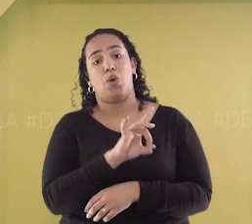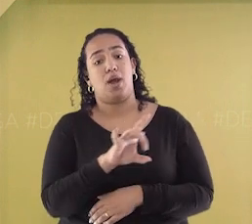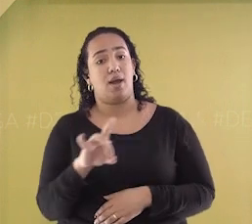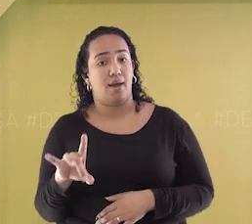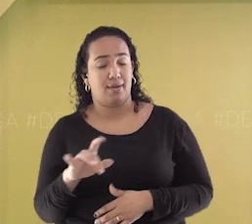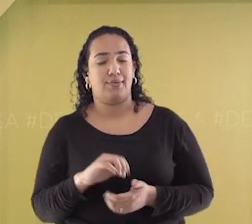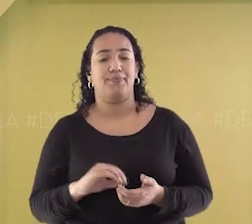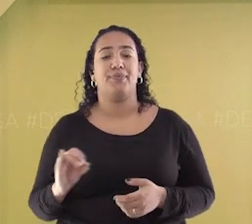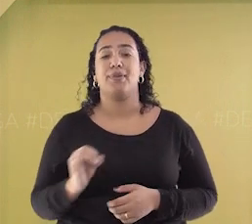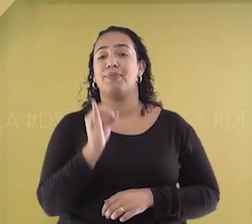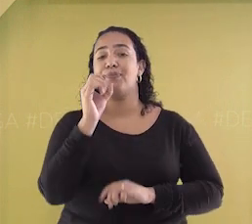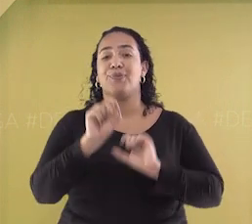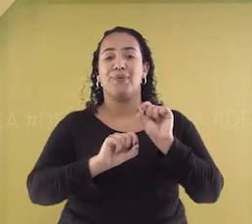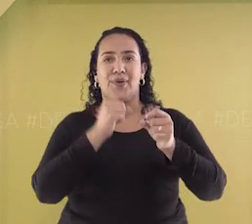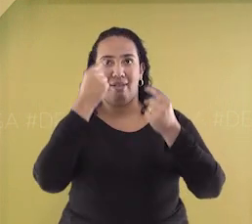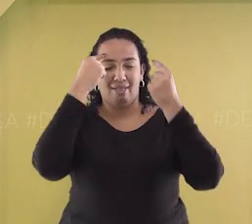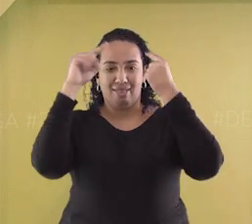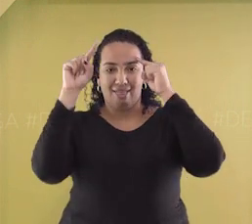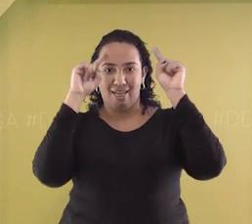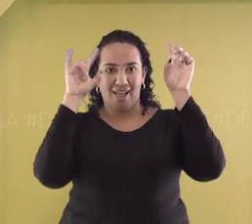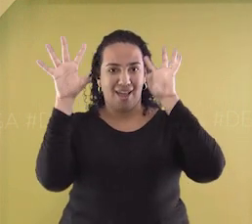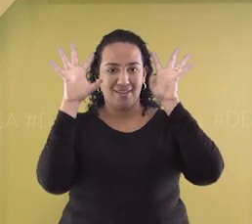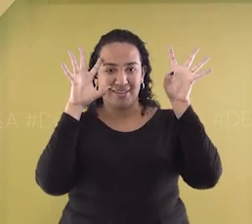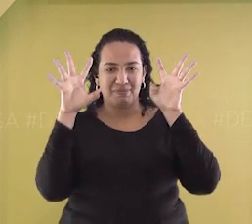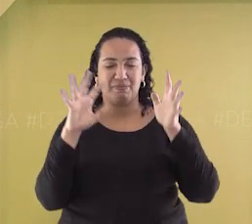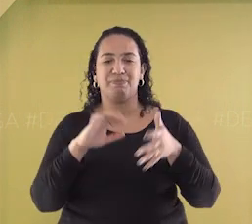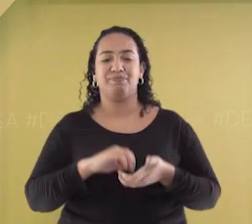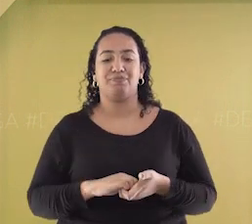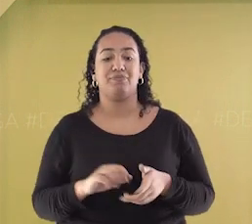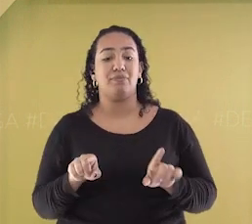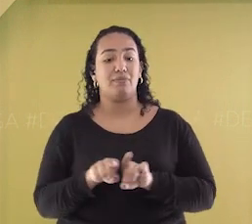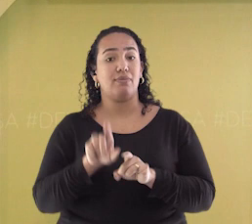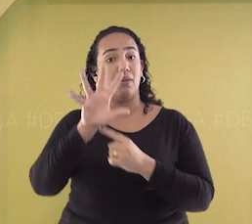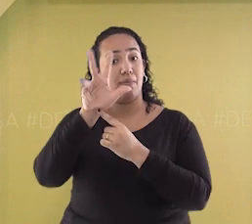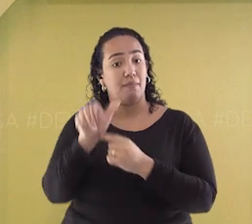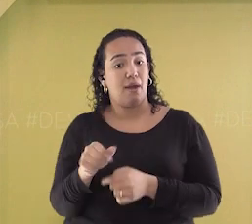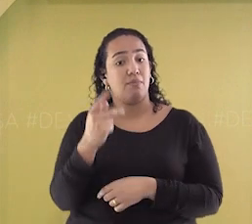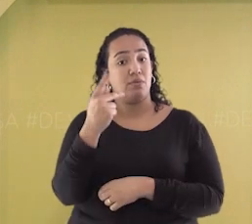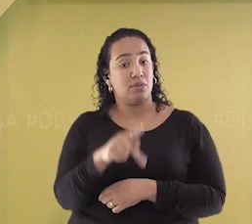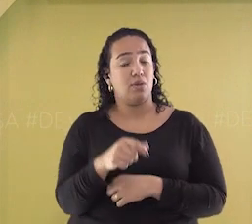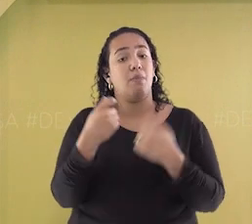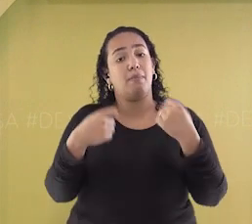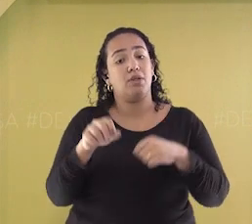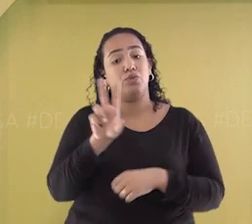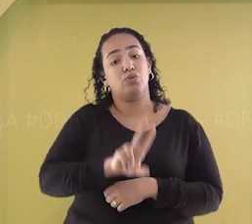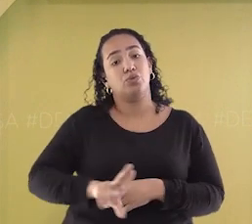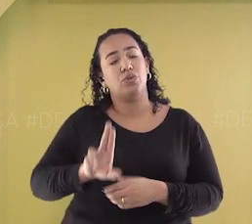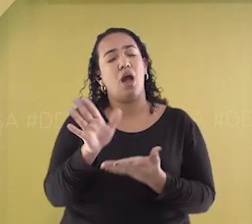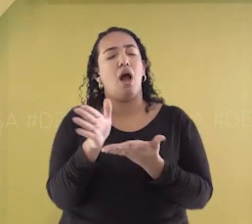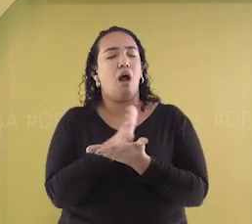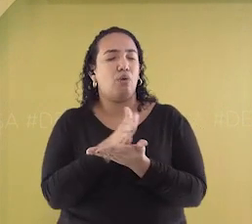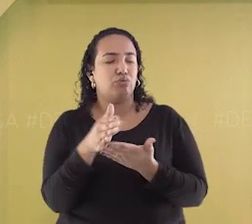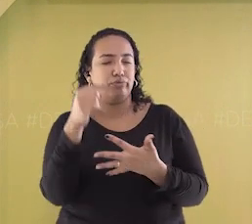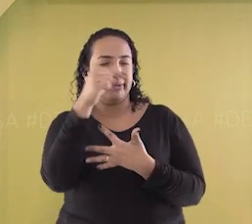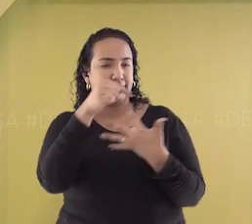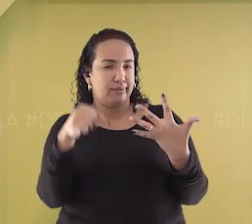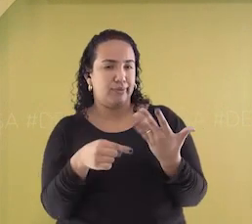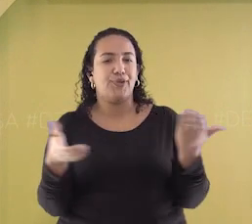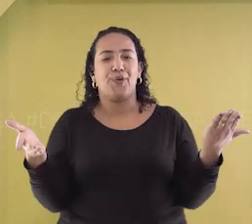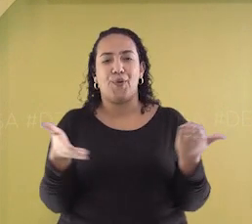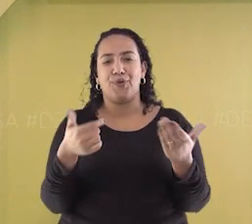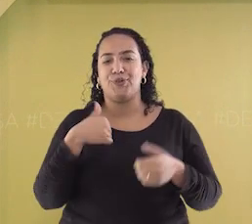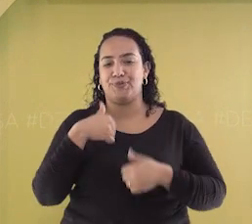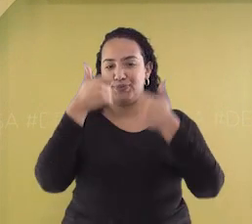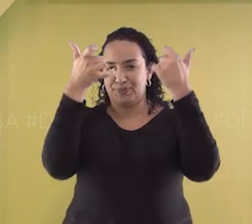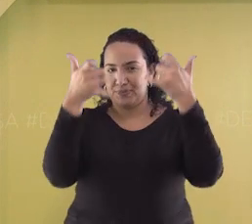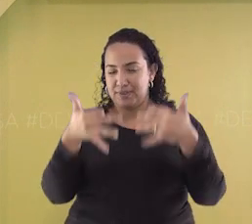importante é soltar a sua criatividade. E no seu mapa, use pelo menos alguns dos elementos que nós citamos